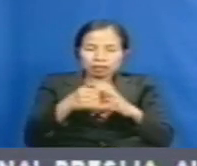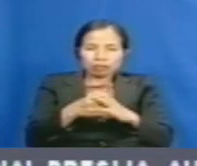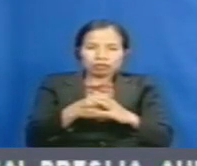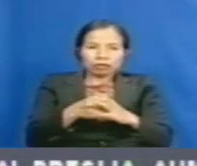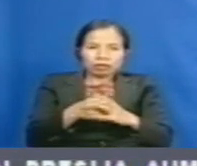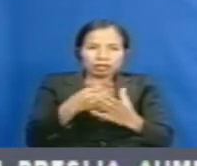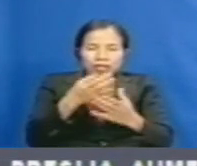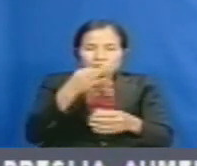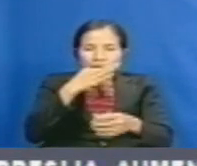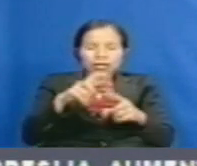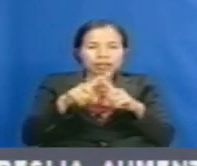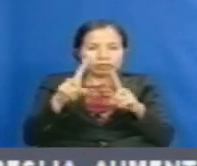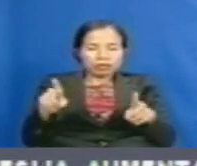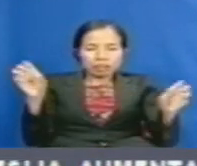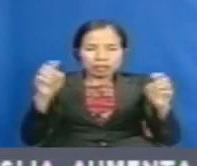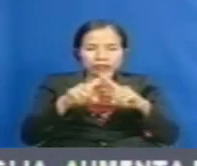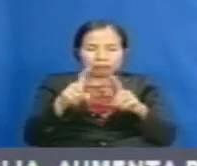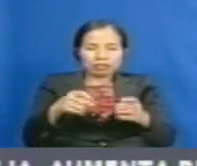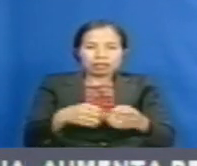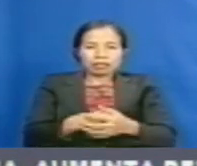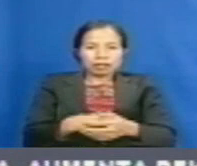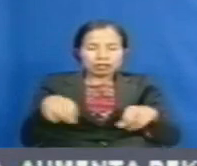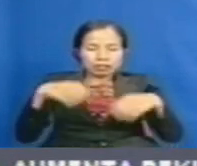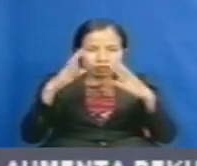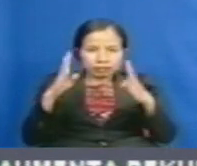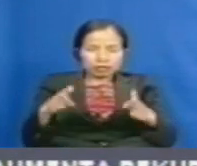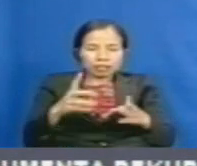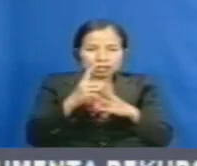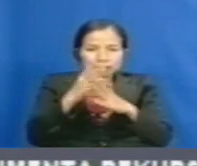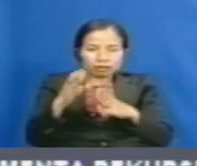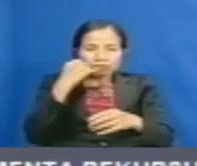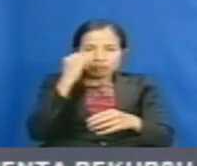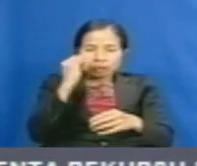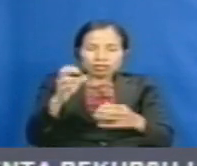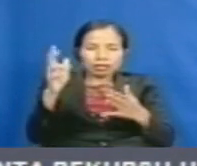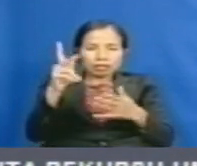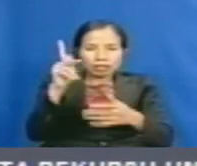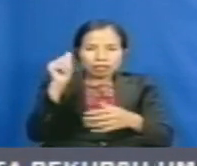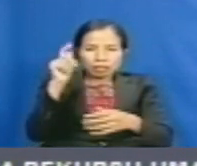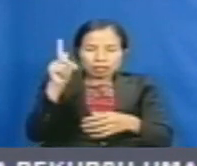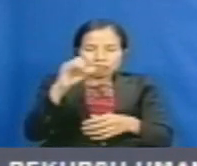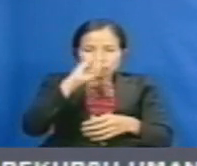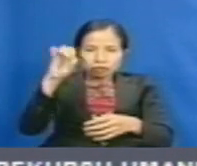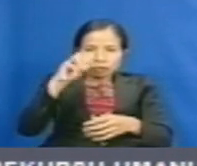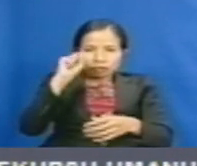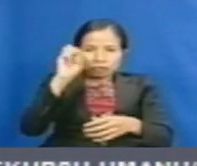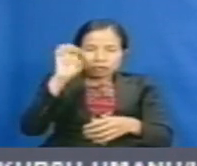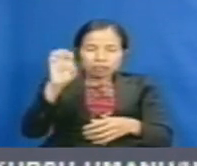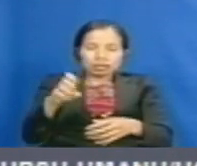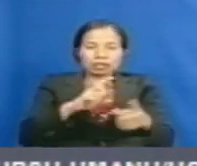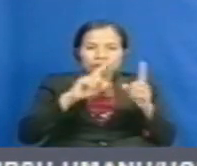rahan lahanessan ho funcionário presente. Diretor-Geral Investigação Criminal CAC, José de Araújo